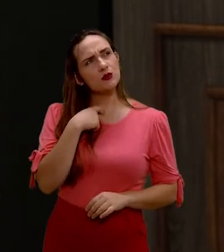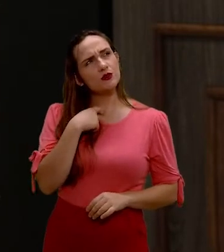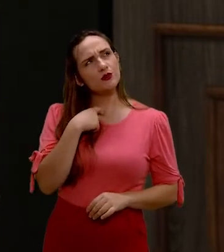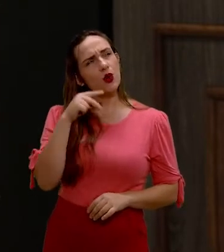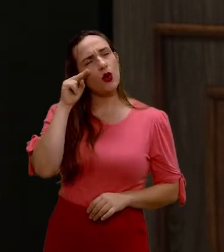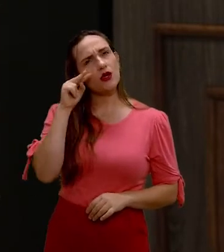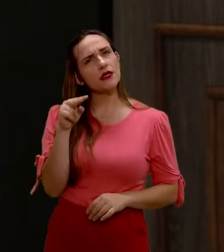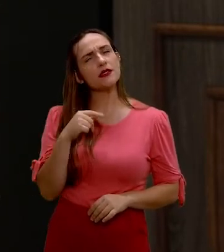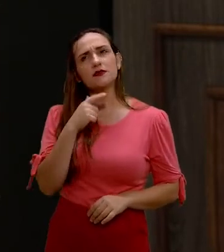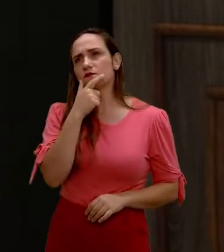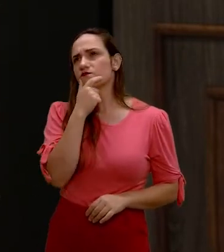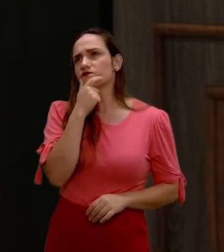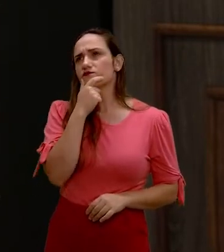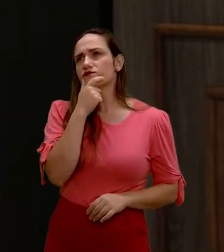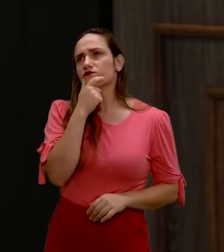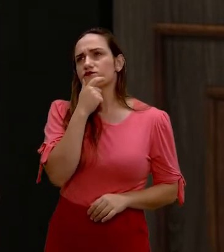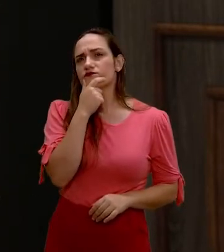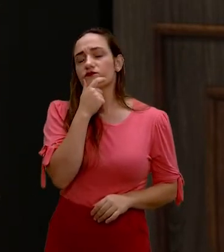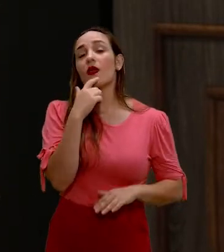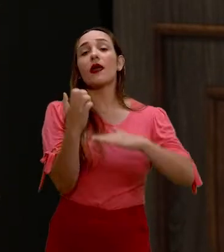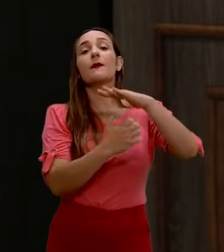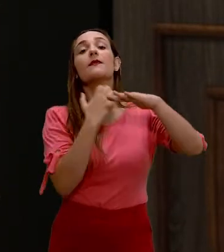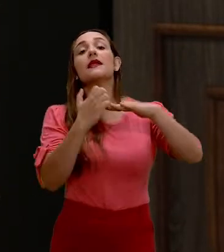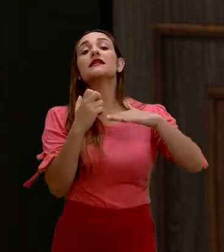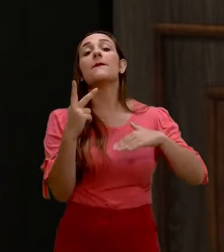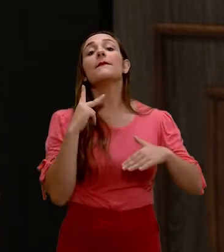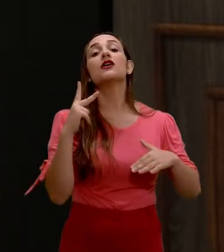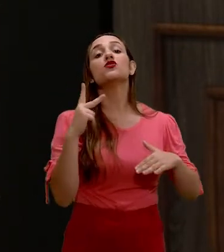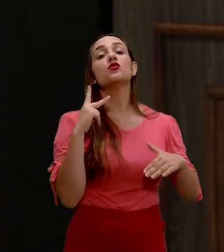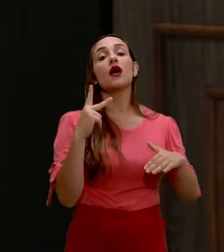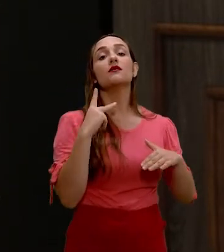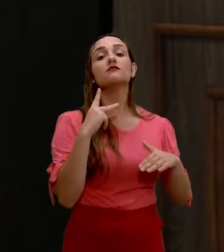basicamente, a empresa privada.